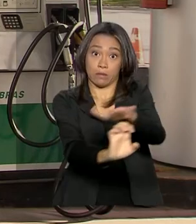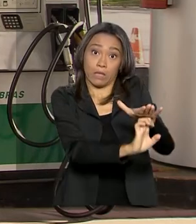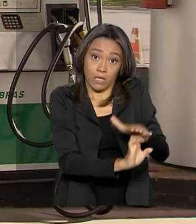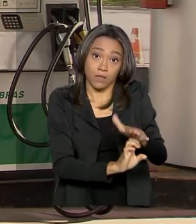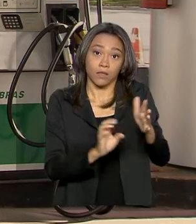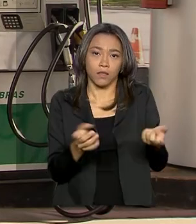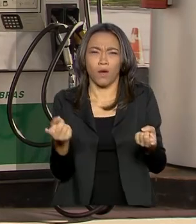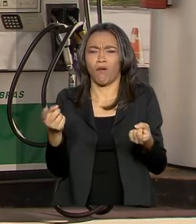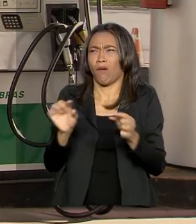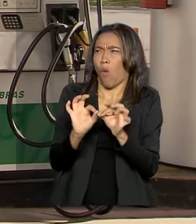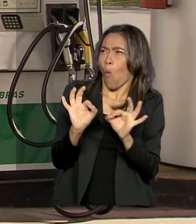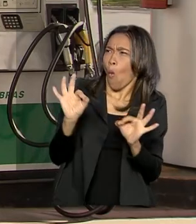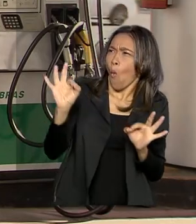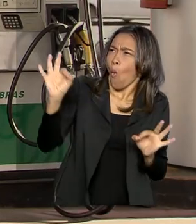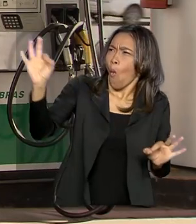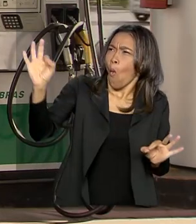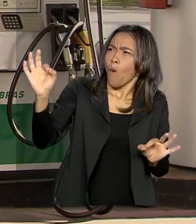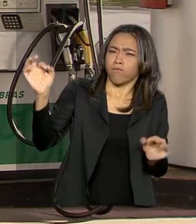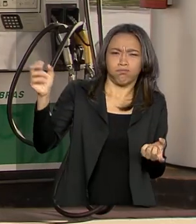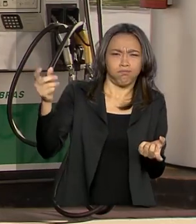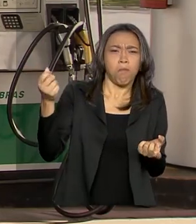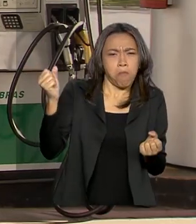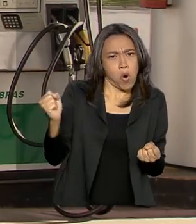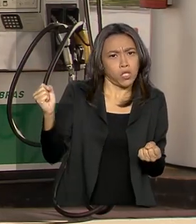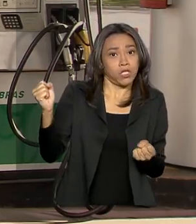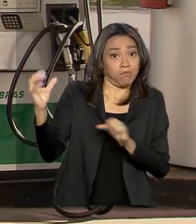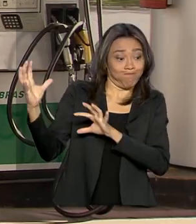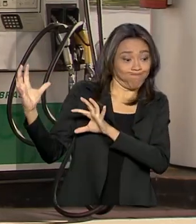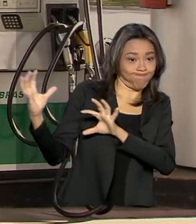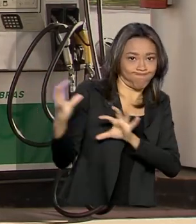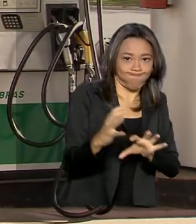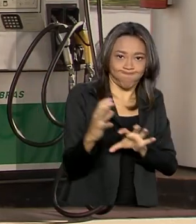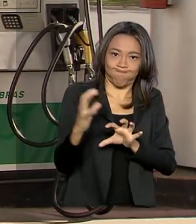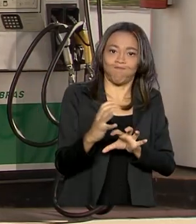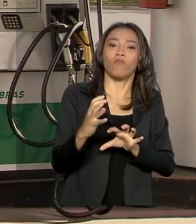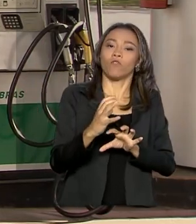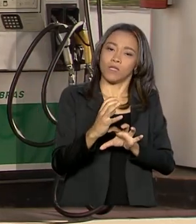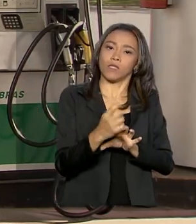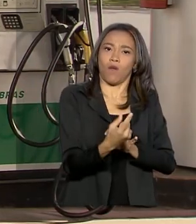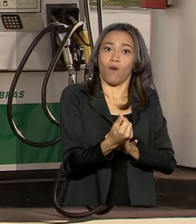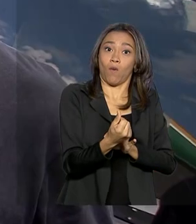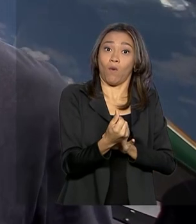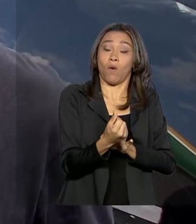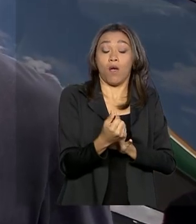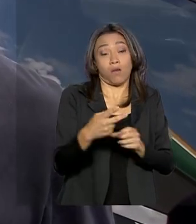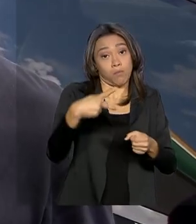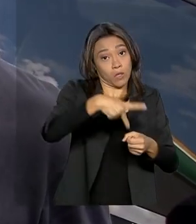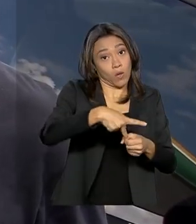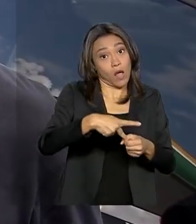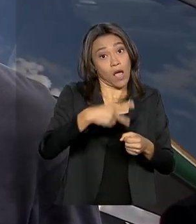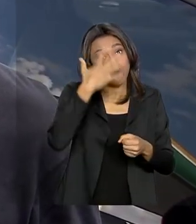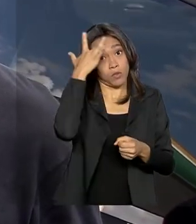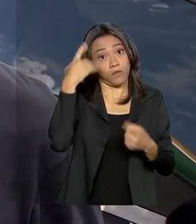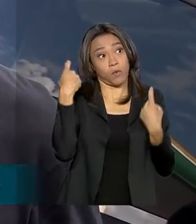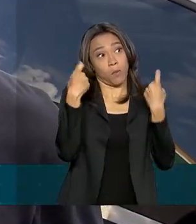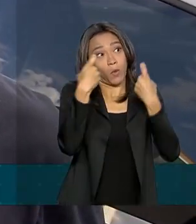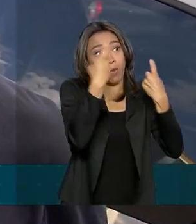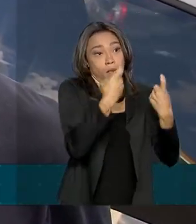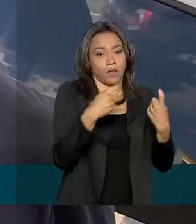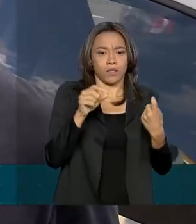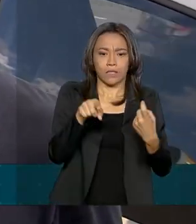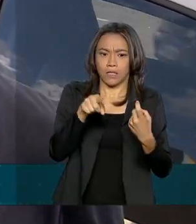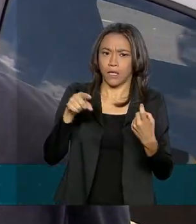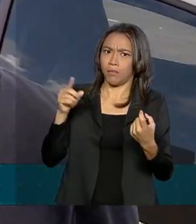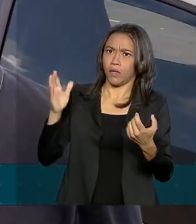milhares de quilômetros daqui pode pressionar os preços para cima muita gente fica preocupada qualquer coisa que ocorra lá pelo oriente médio